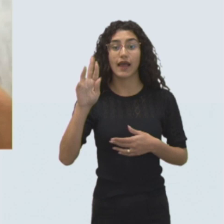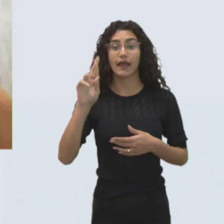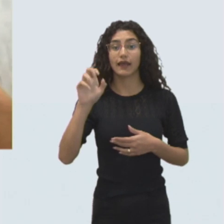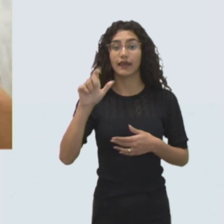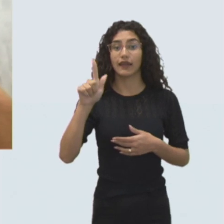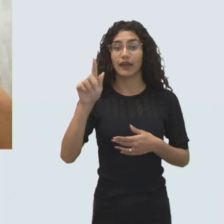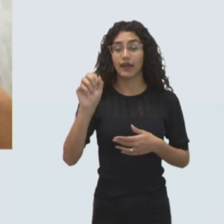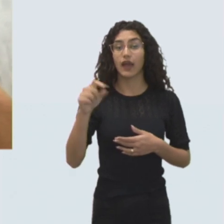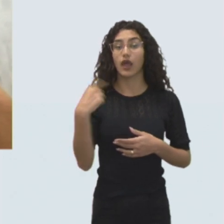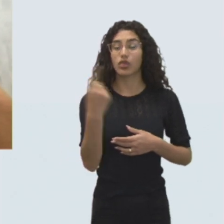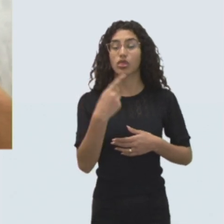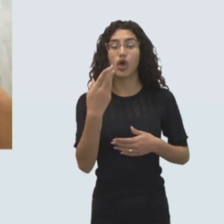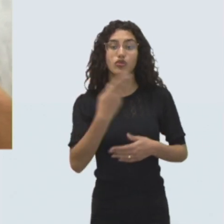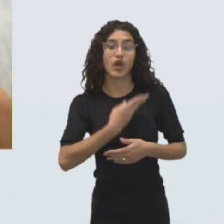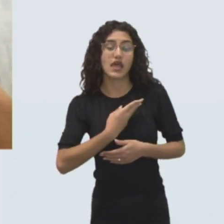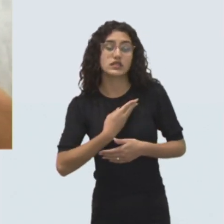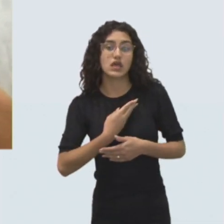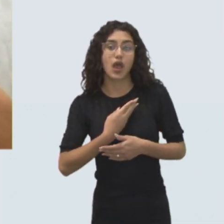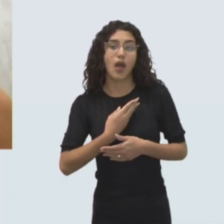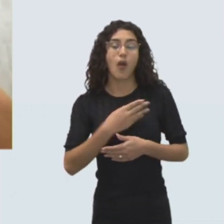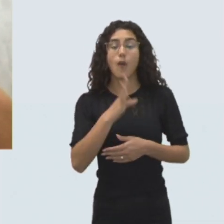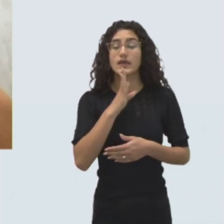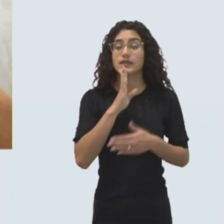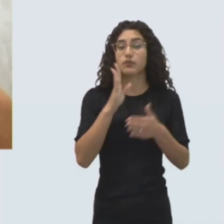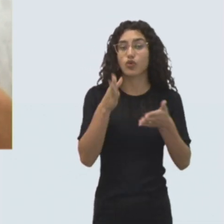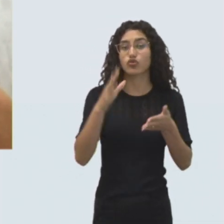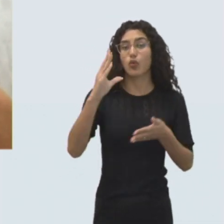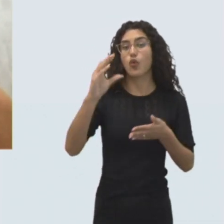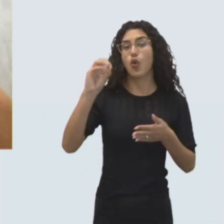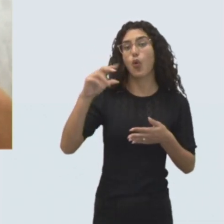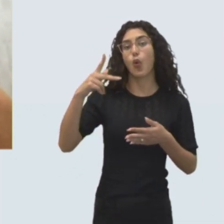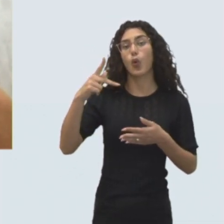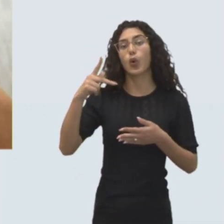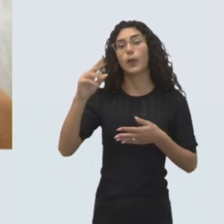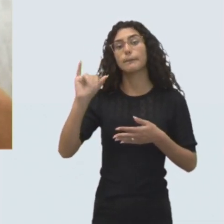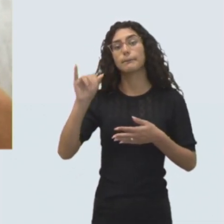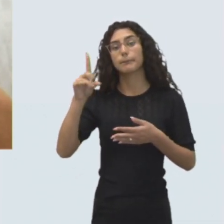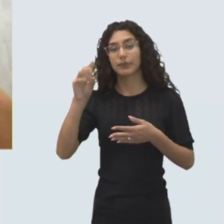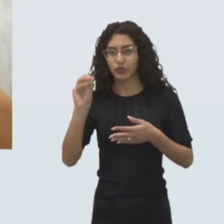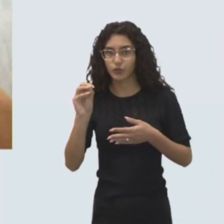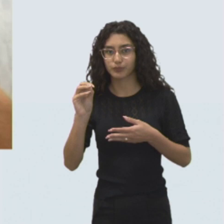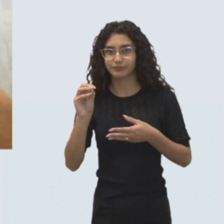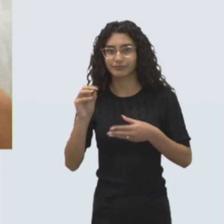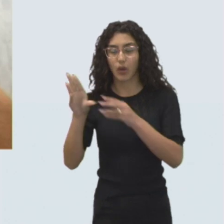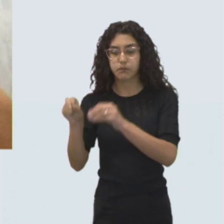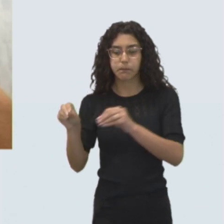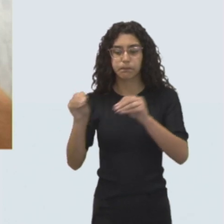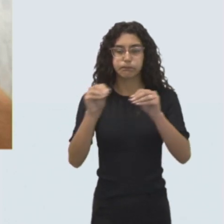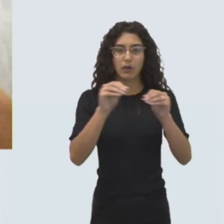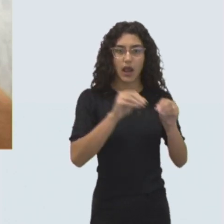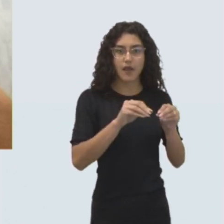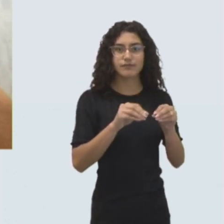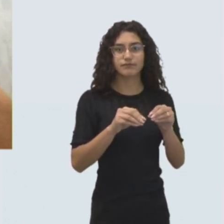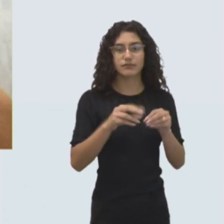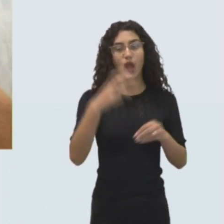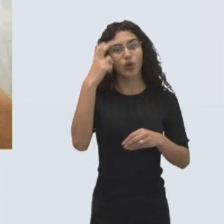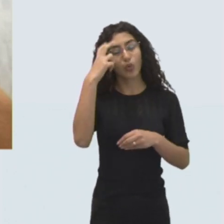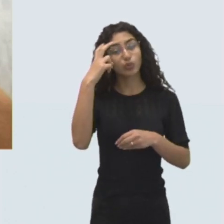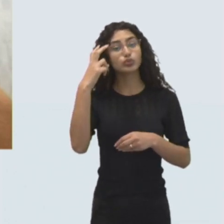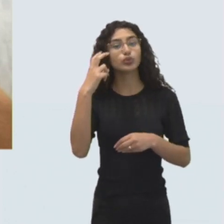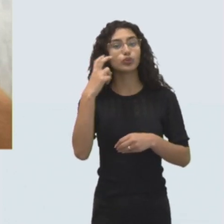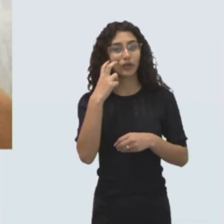por Cupido. A partir do momento que os romanos invadiram a Grécia, roubaram a cultura dos gregos, se tornou